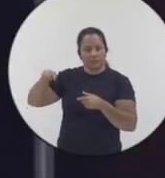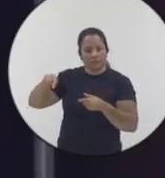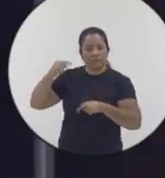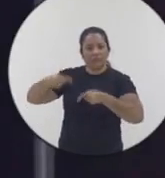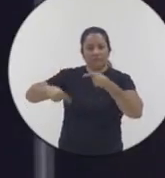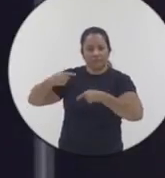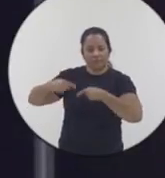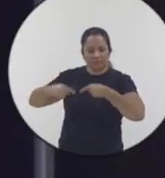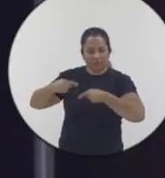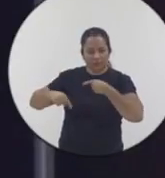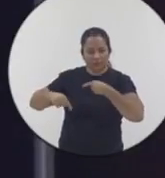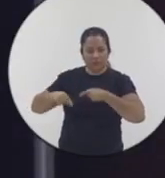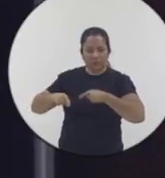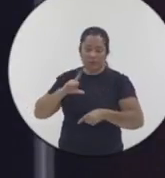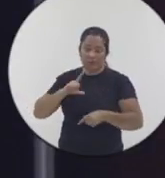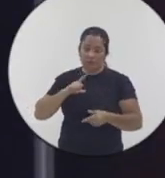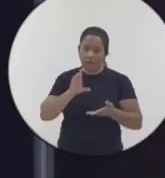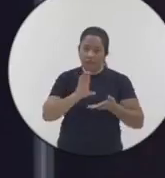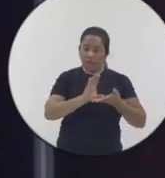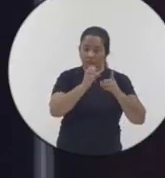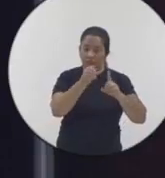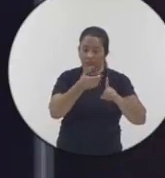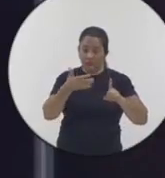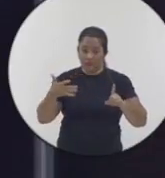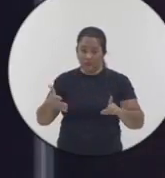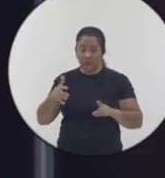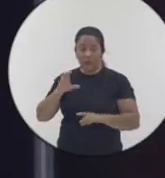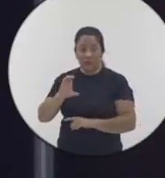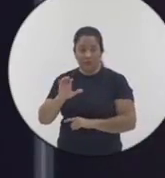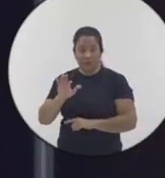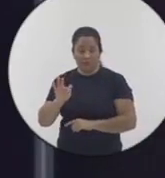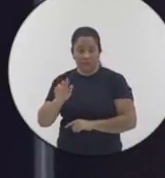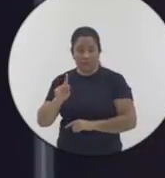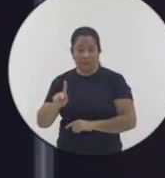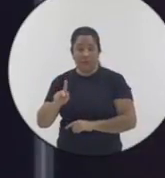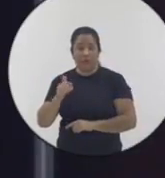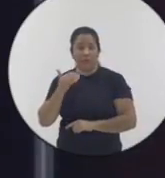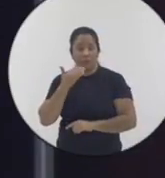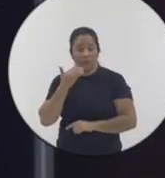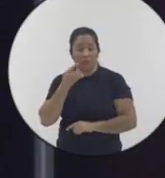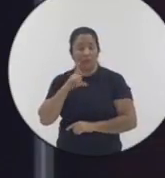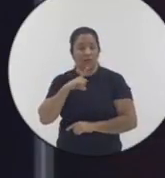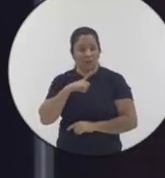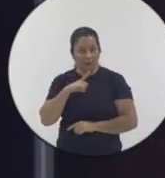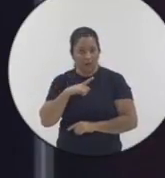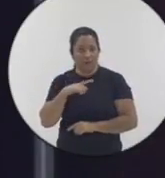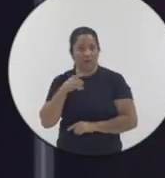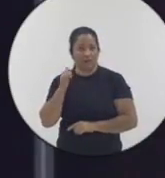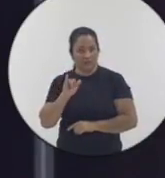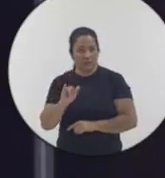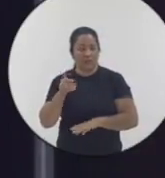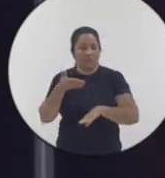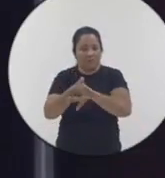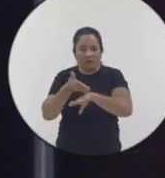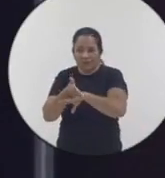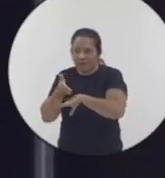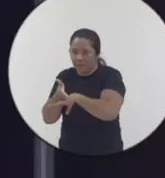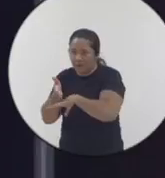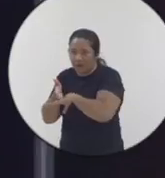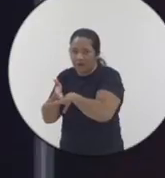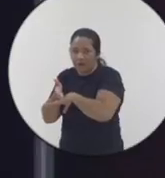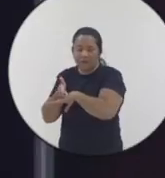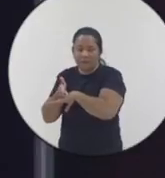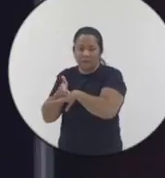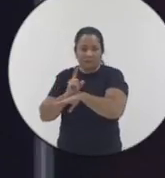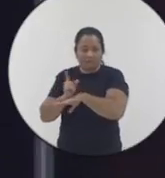Ter dois conselhos no Conselho LGBT e não ter o CFP é um prejuízo para a nossa população LGBT, não é um prejuízo para